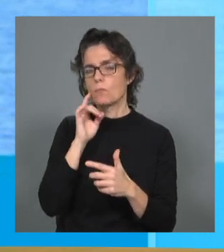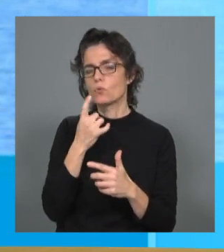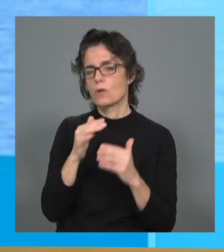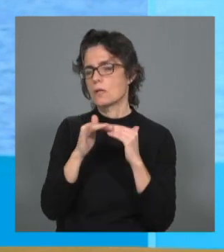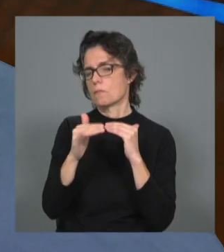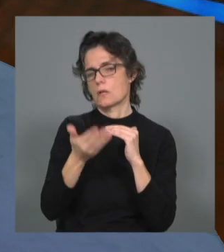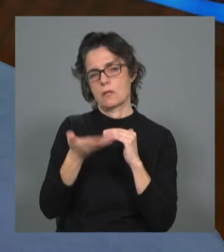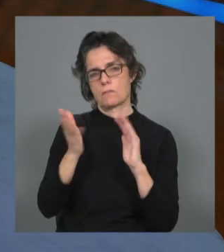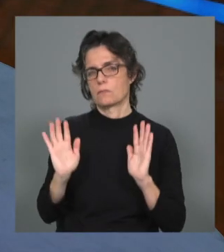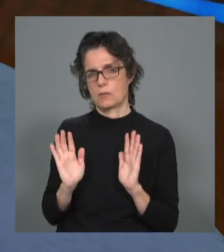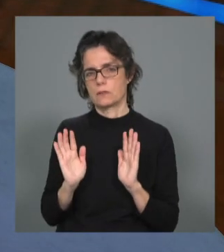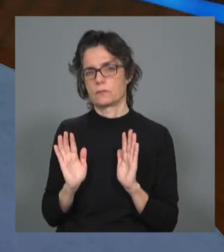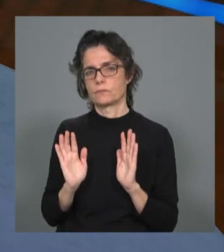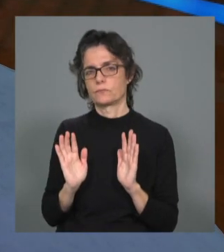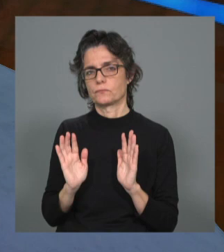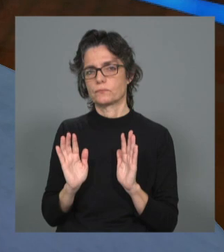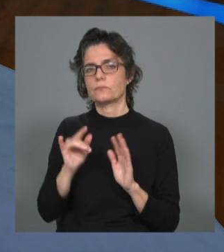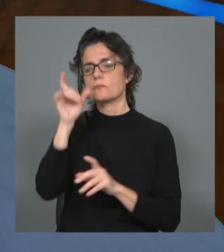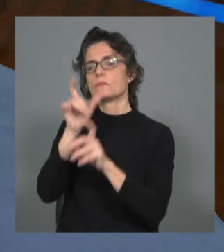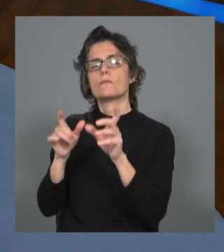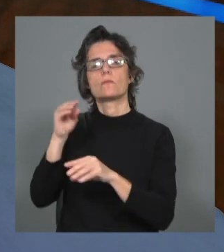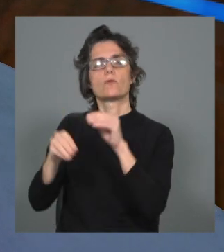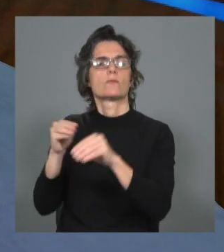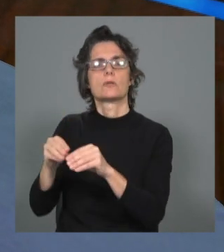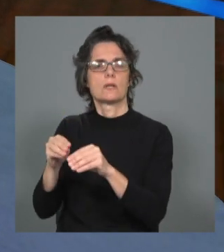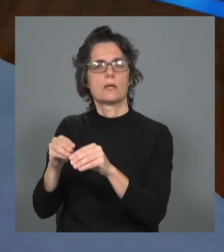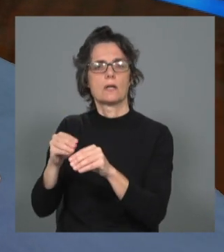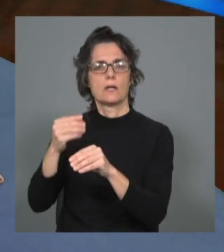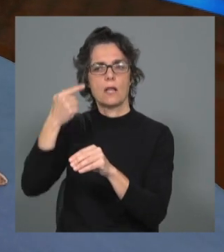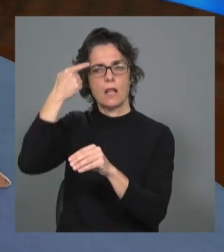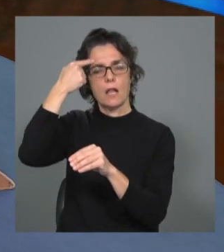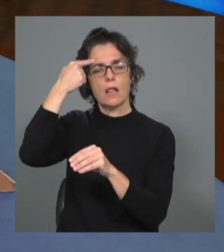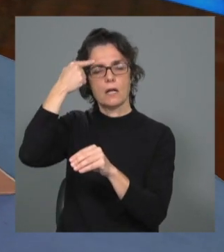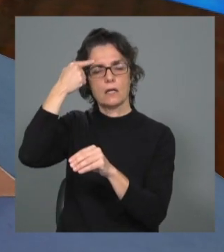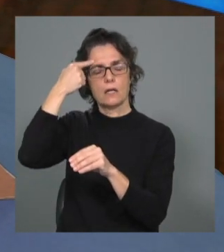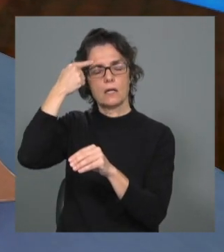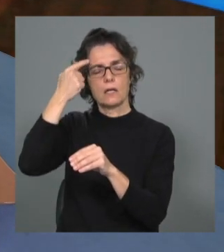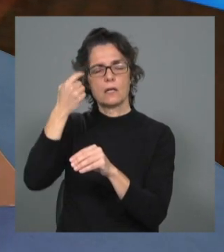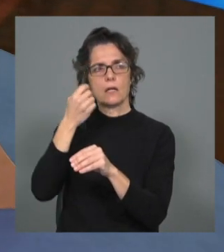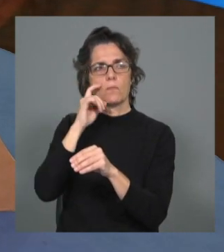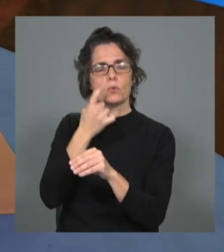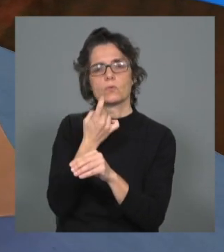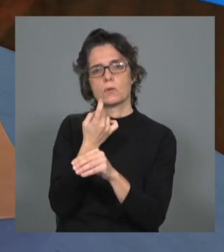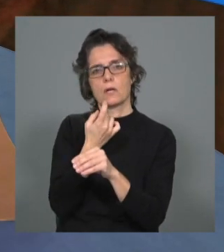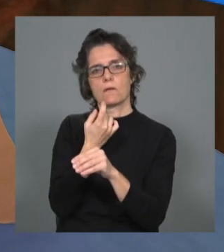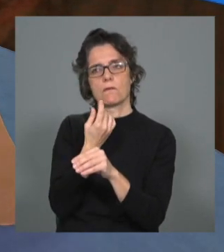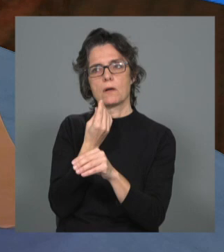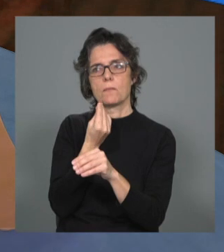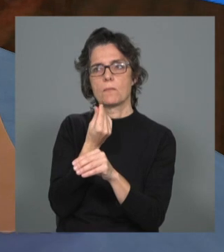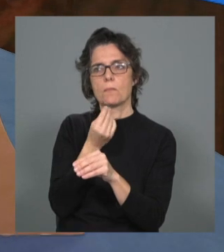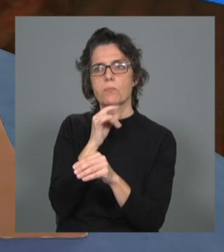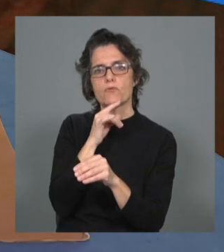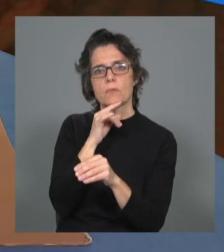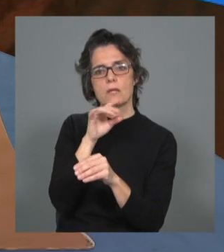estabilidade. Ou seja, o eleitorado talvez tenha, consciente ou inconscientemente, apostado naquela que parecia ser